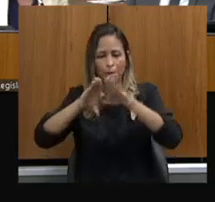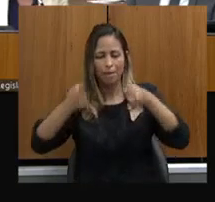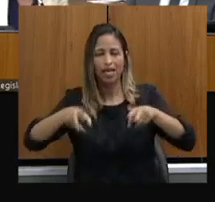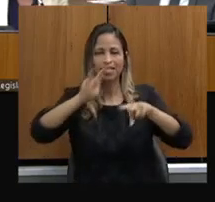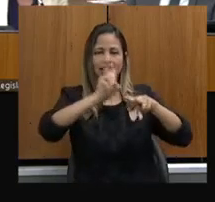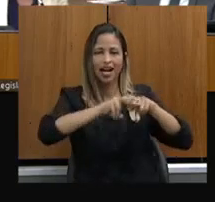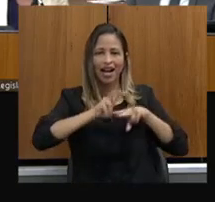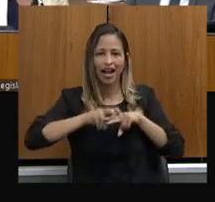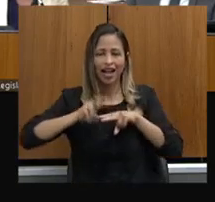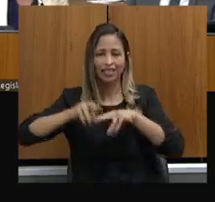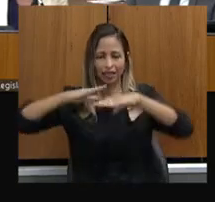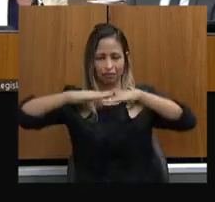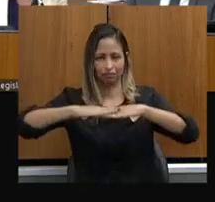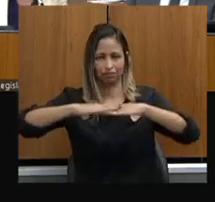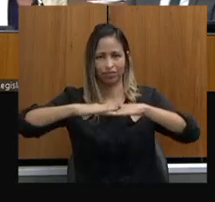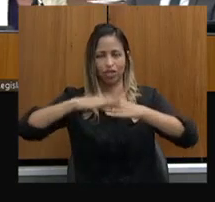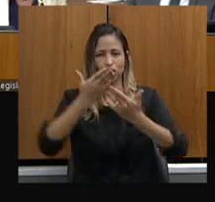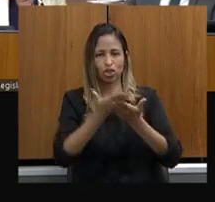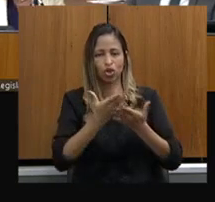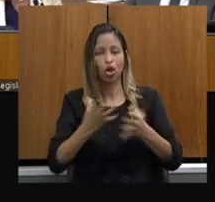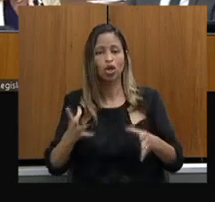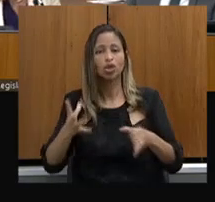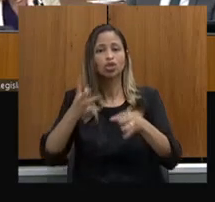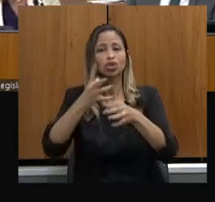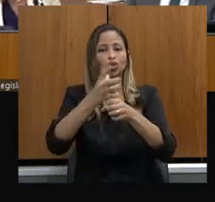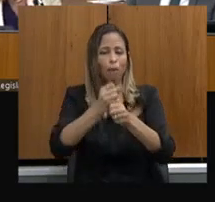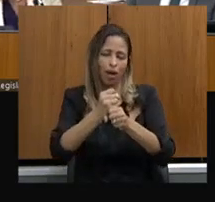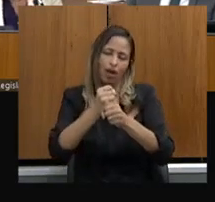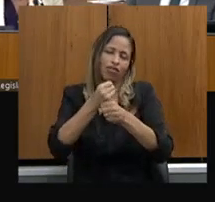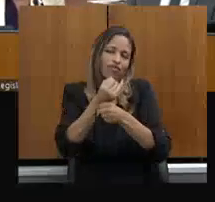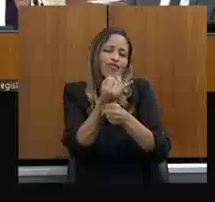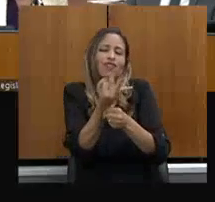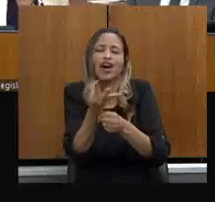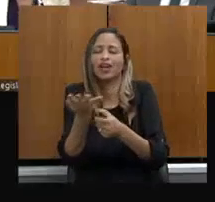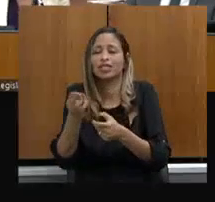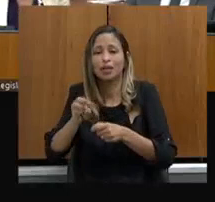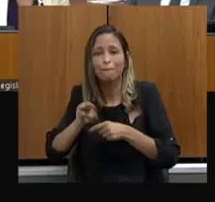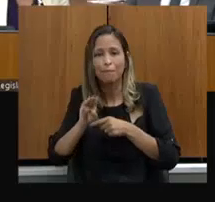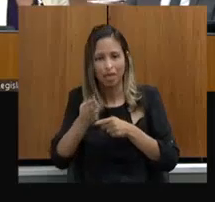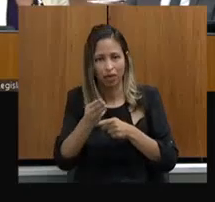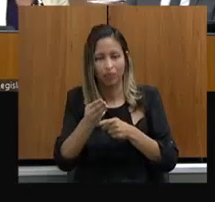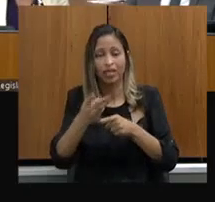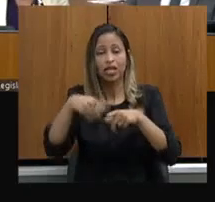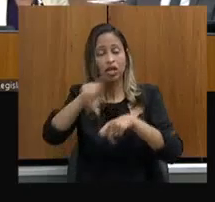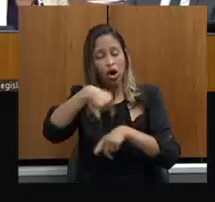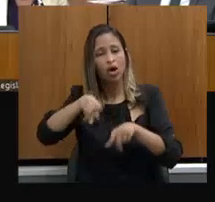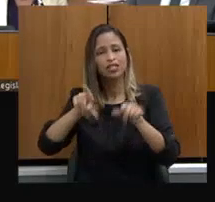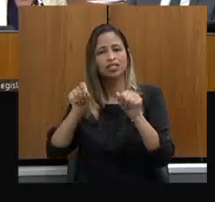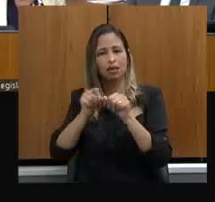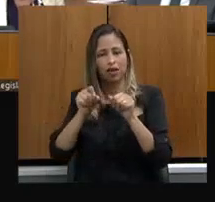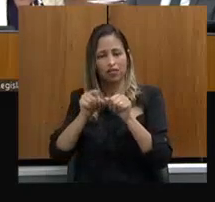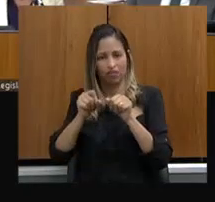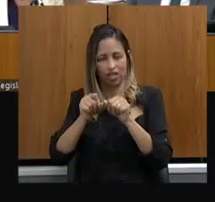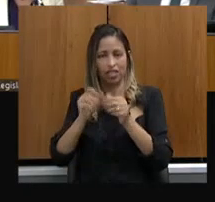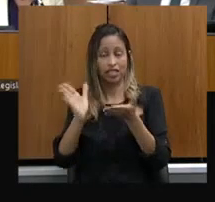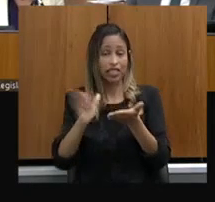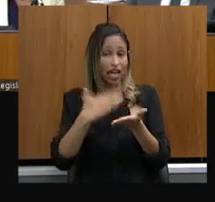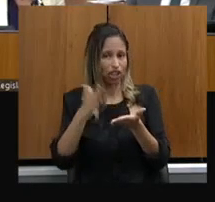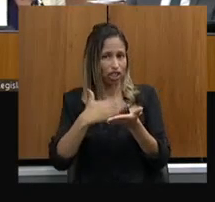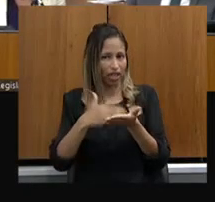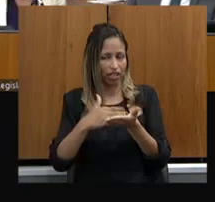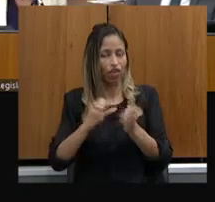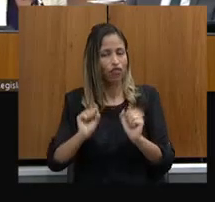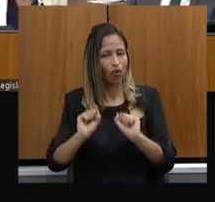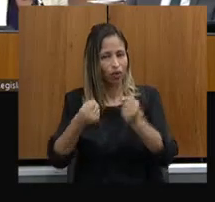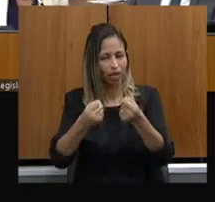cadeiras e carteiras estudantistando 44 milhões a gente tem fez também no âmbito da gente integrada o